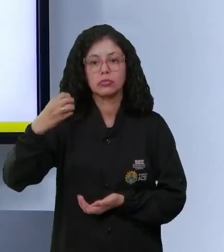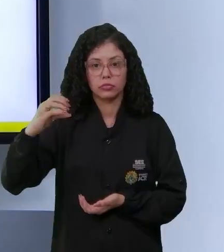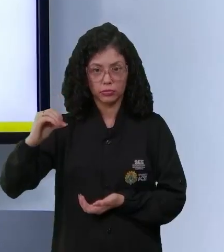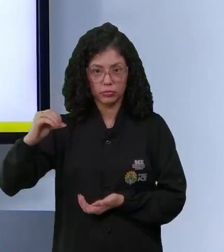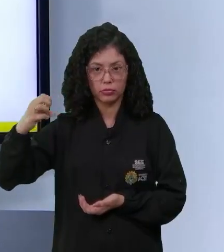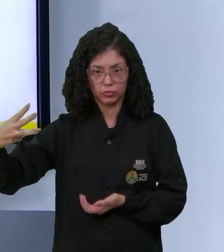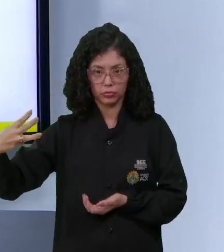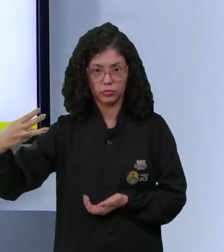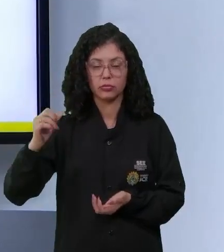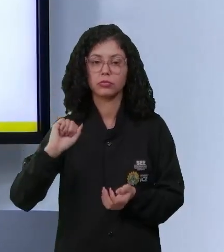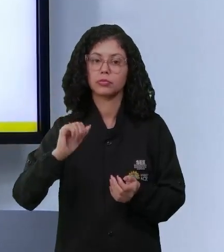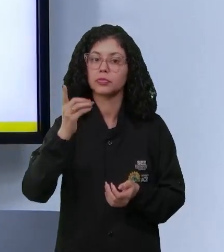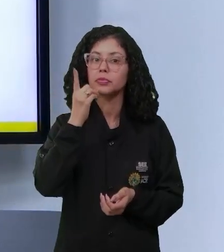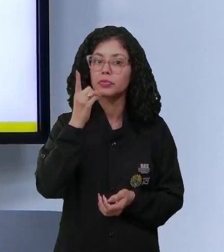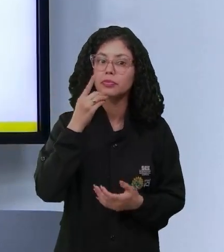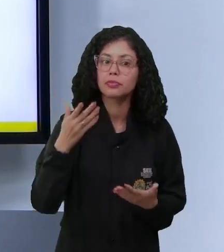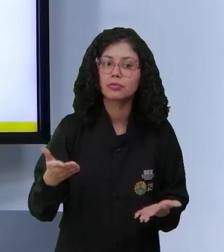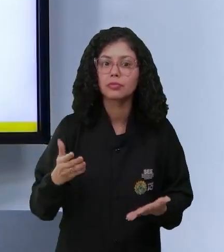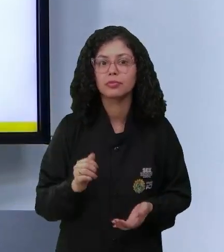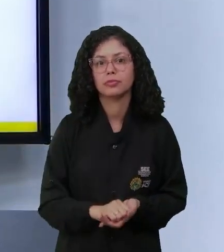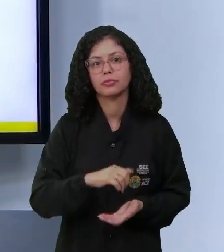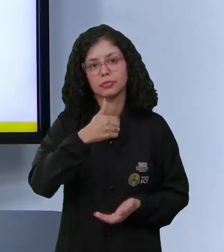1903. E qual é a data da independência?